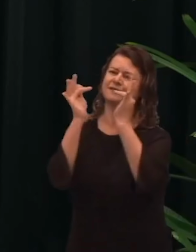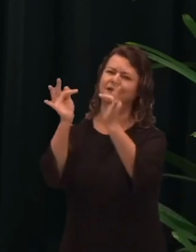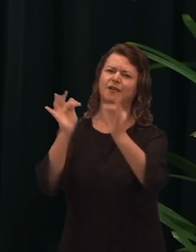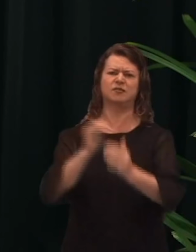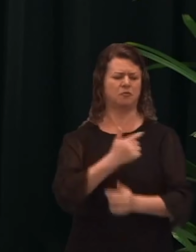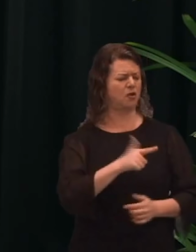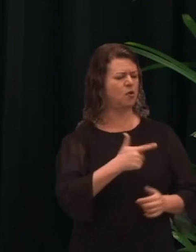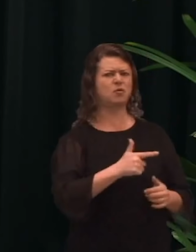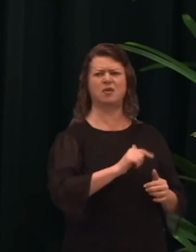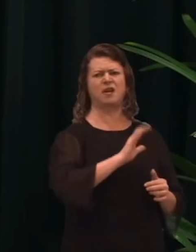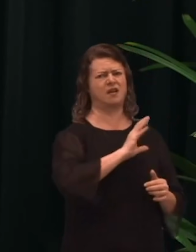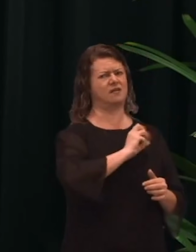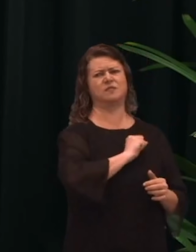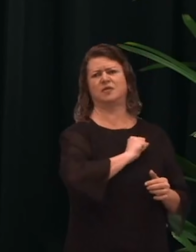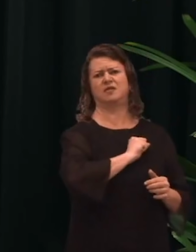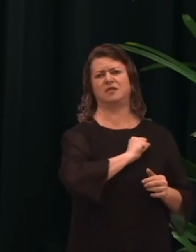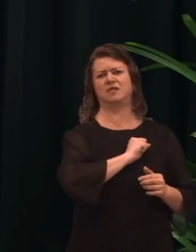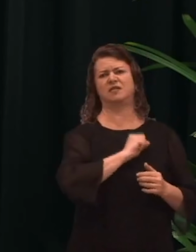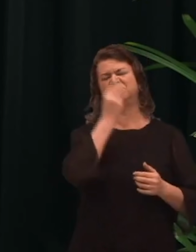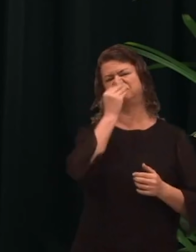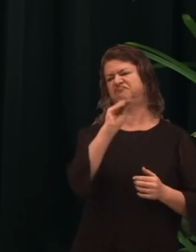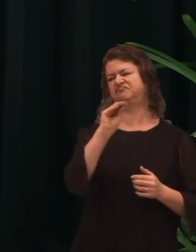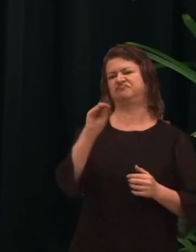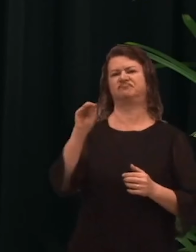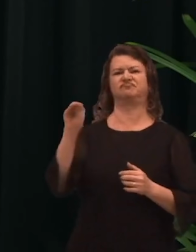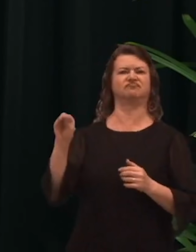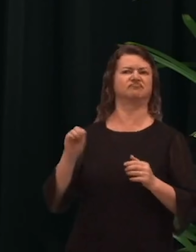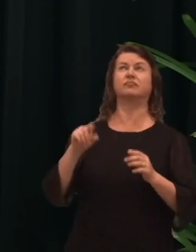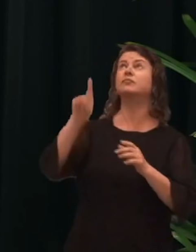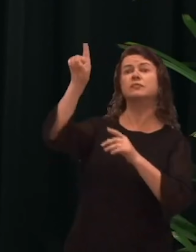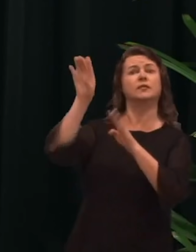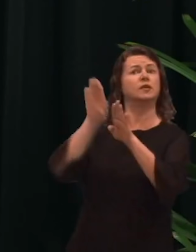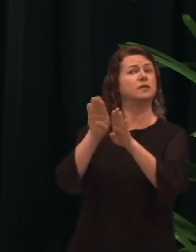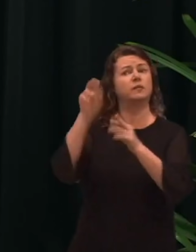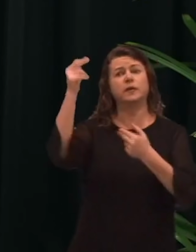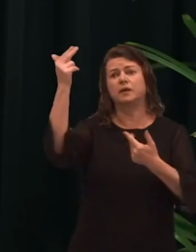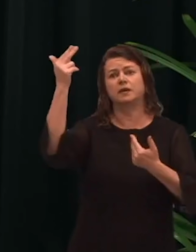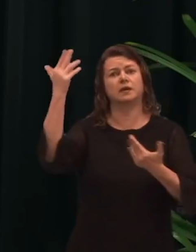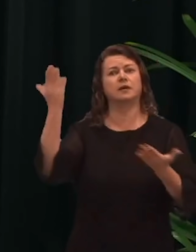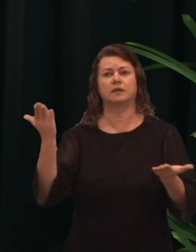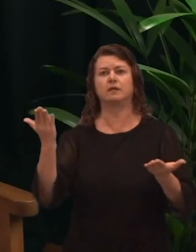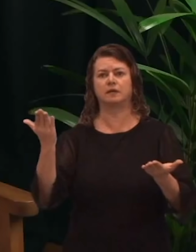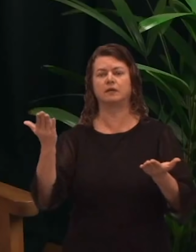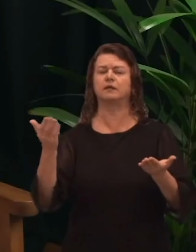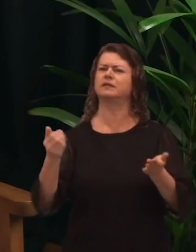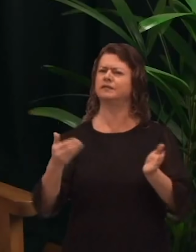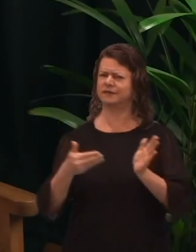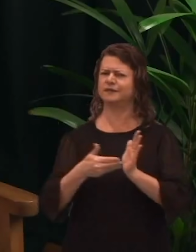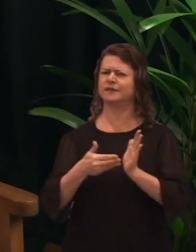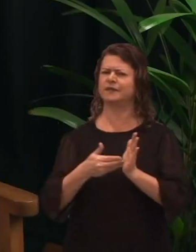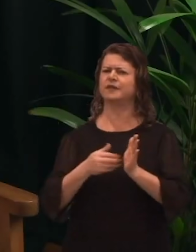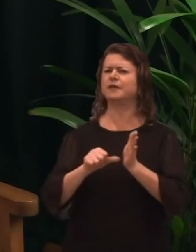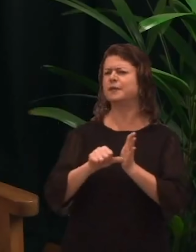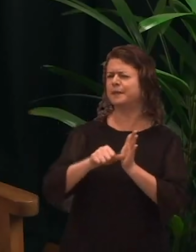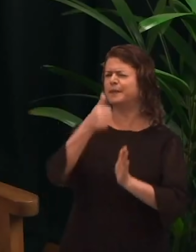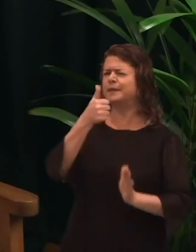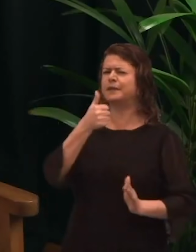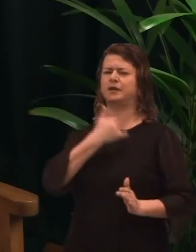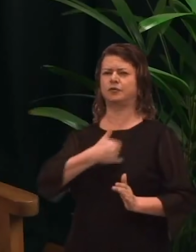tiver amor, você não consegue ser fiel a ninguém, nem mesmo a Deus. E nós encerramos